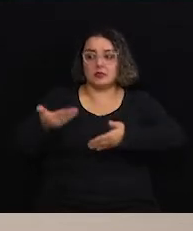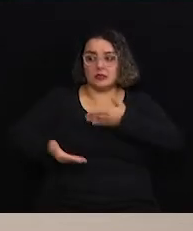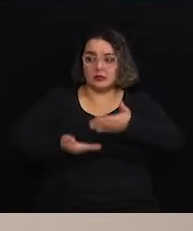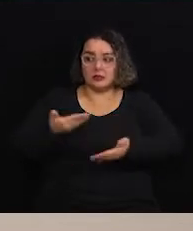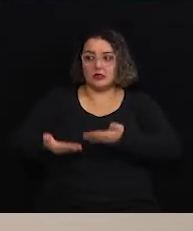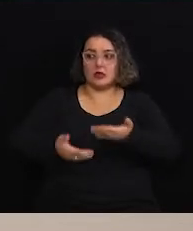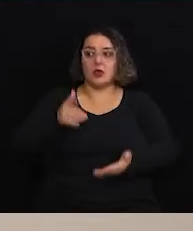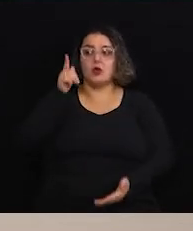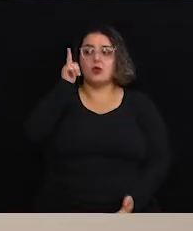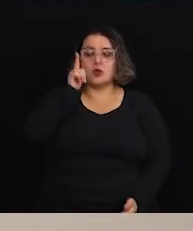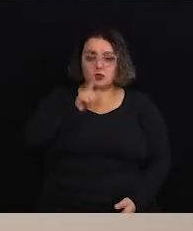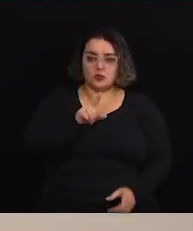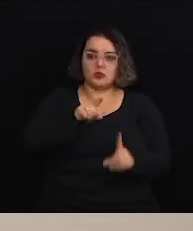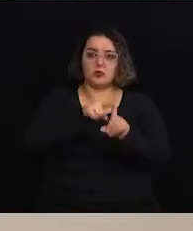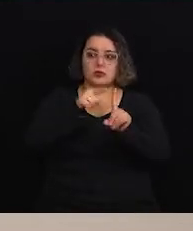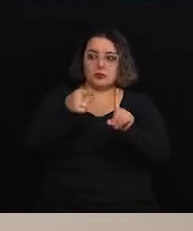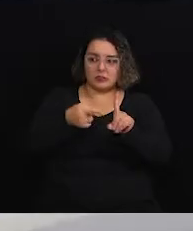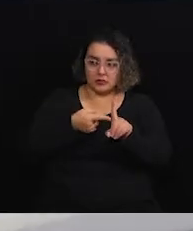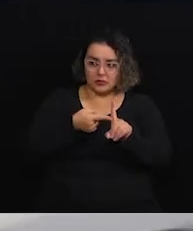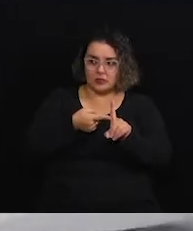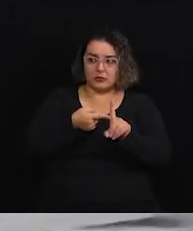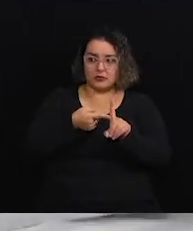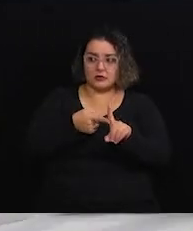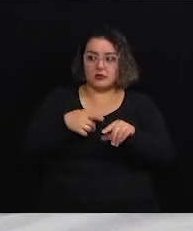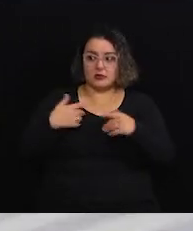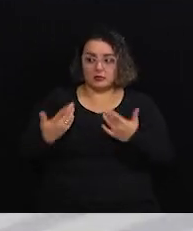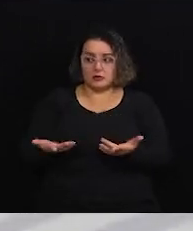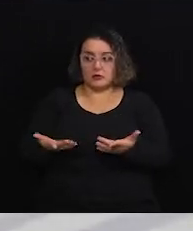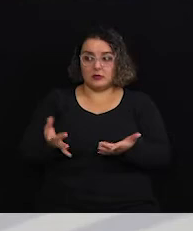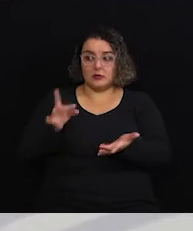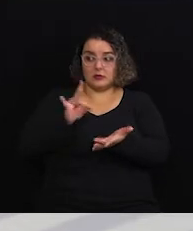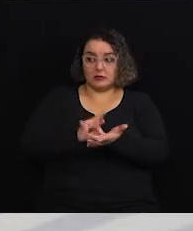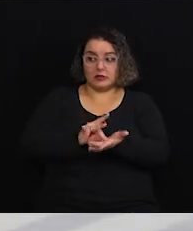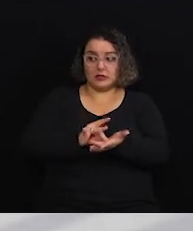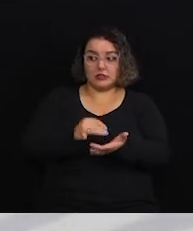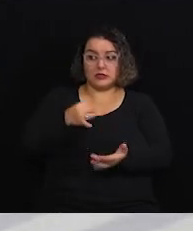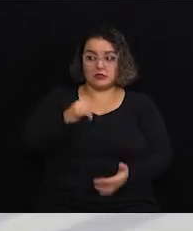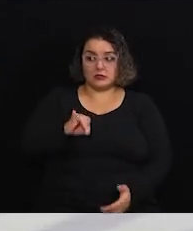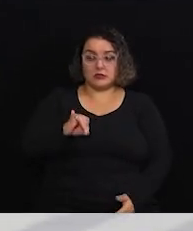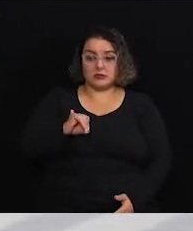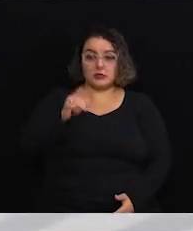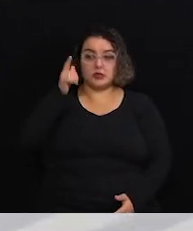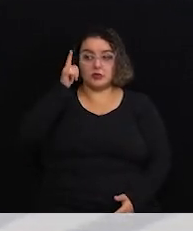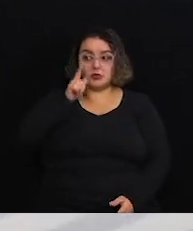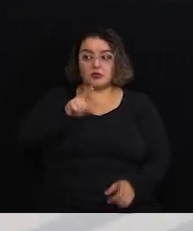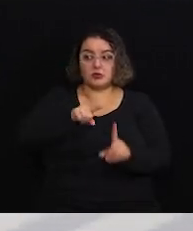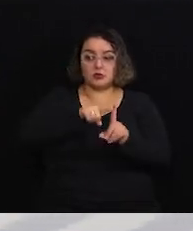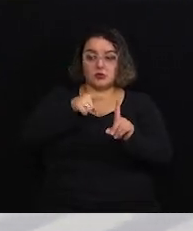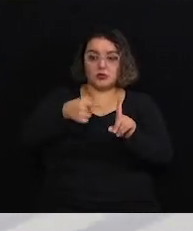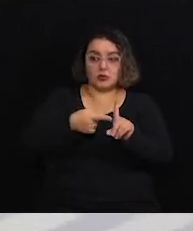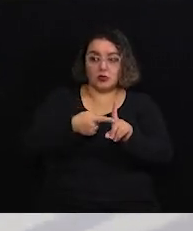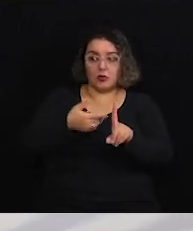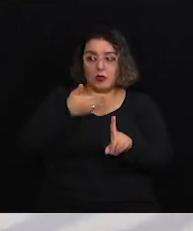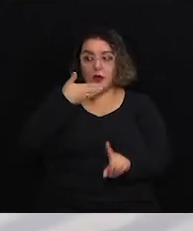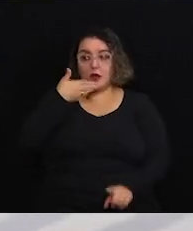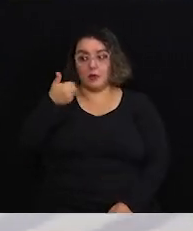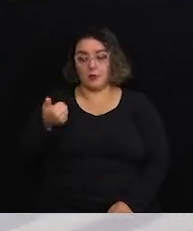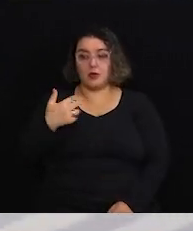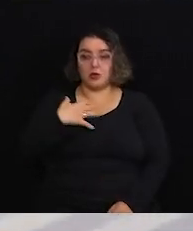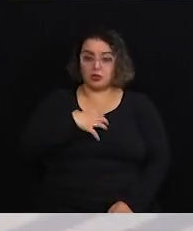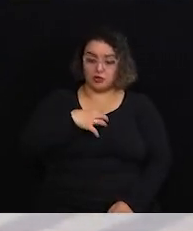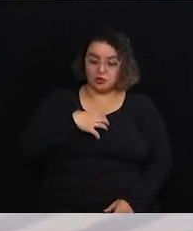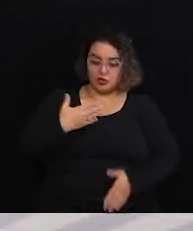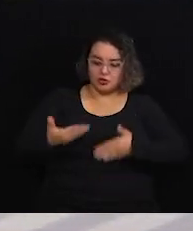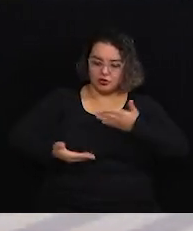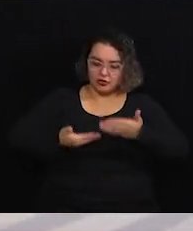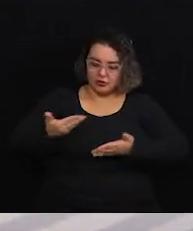tratamento para conseguirem engravidar, né? Na verdade, se elas conseguem engravidar, a gente costuma brincar que isso é a melhor forma